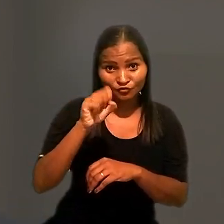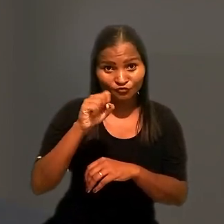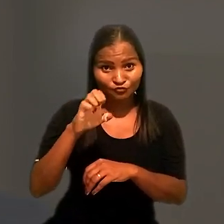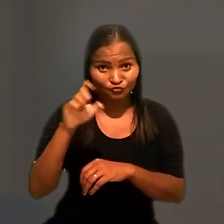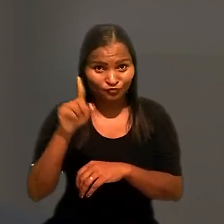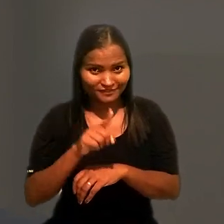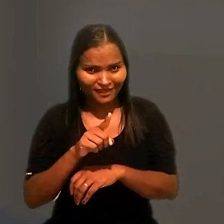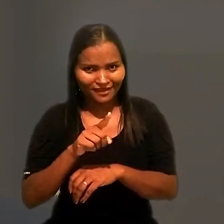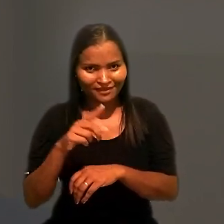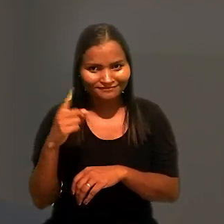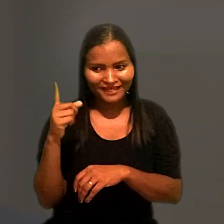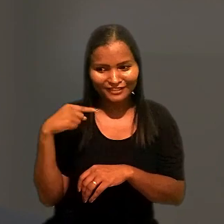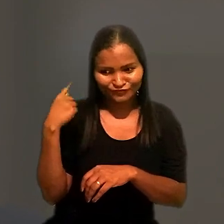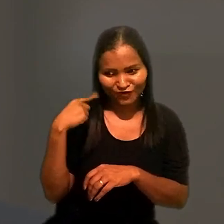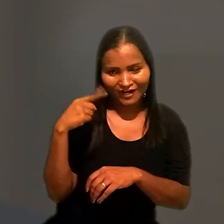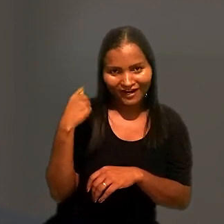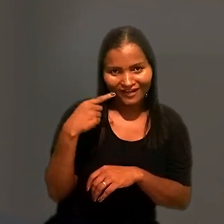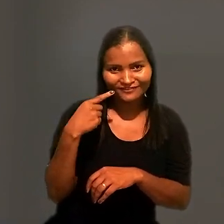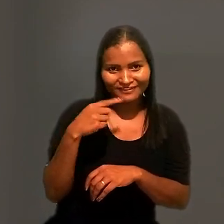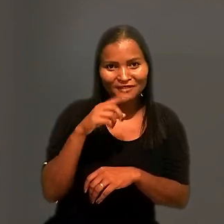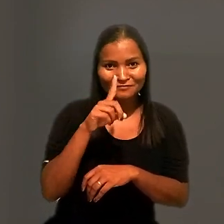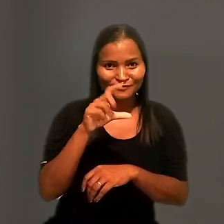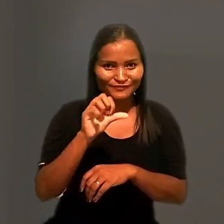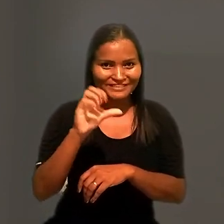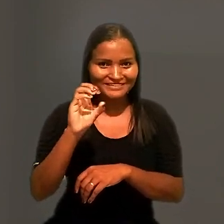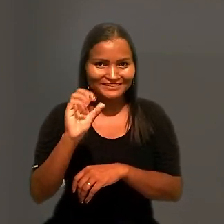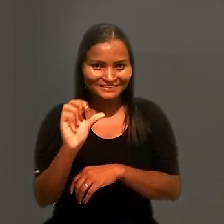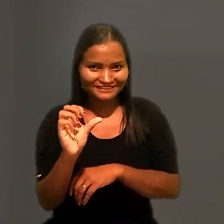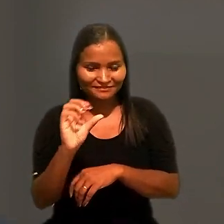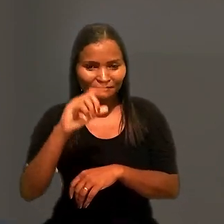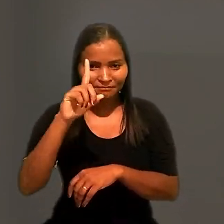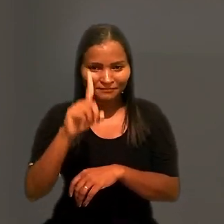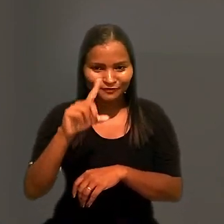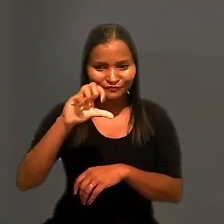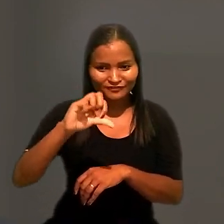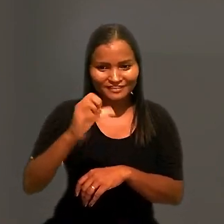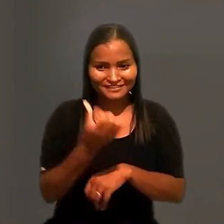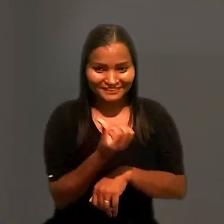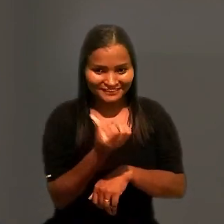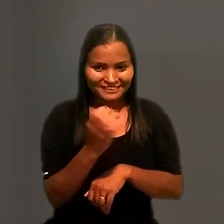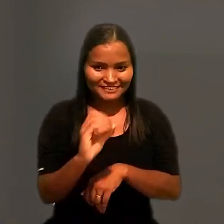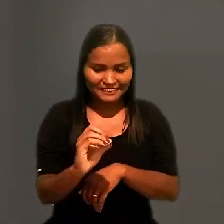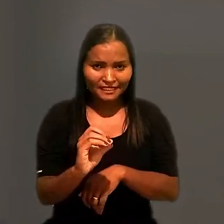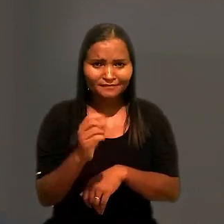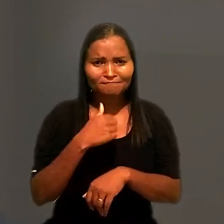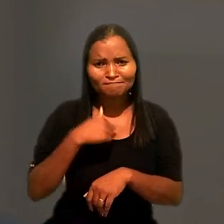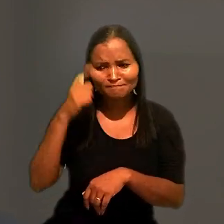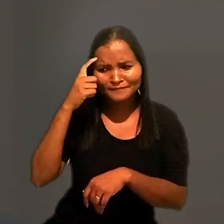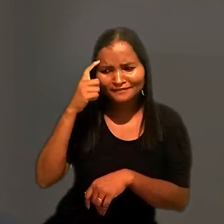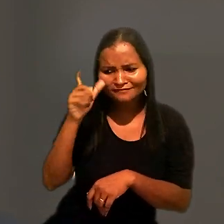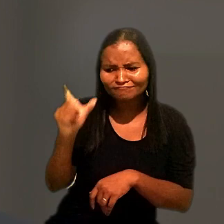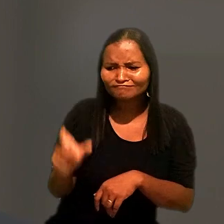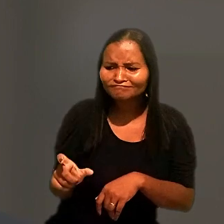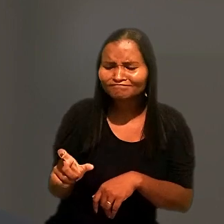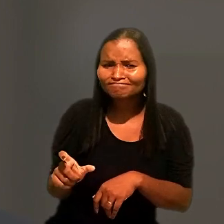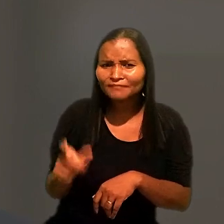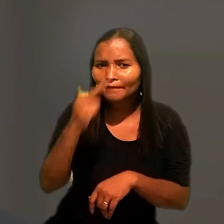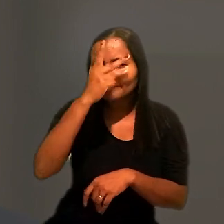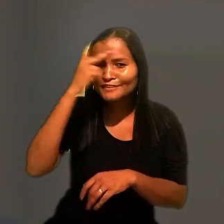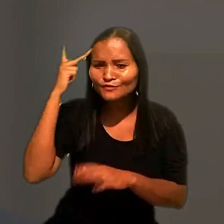então advogado José Luciano de Castilho Pereira, ele se formou em 1960, diga-se de passagem, uma